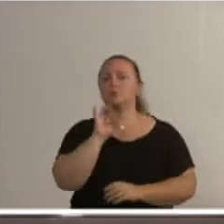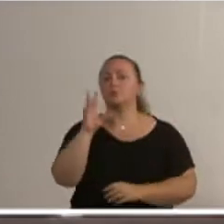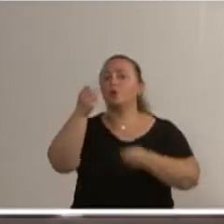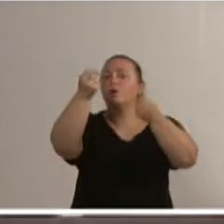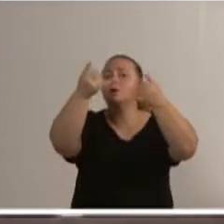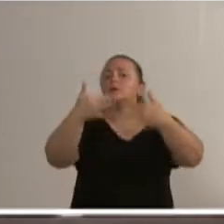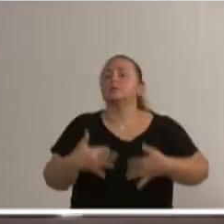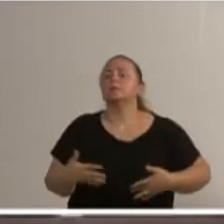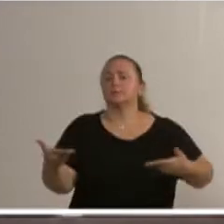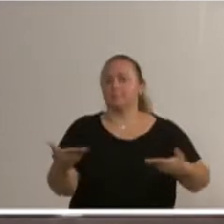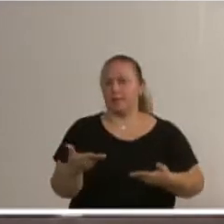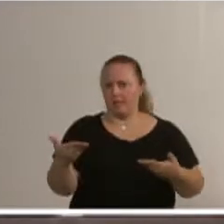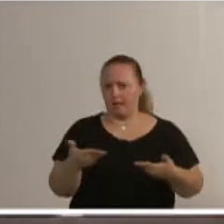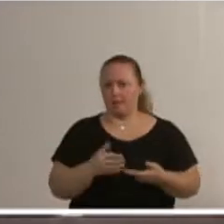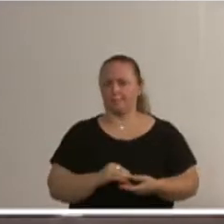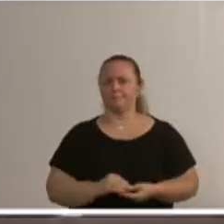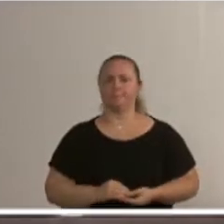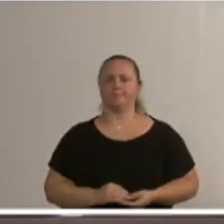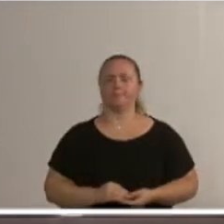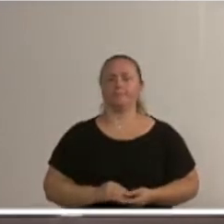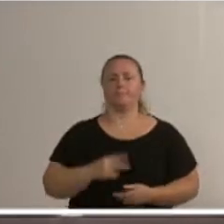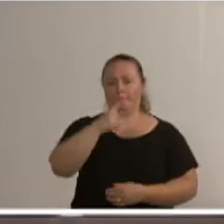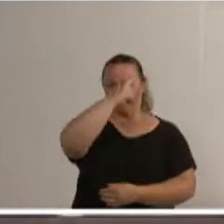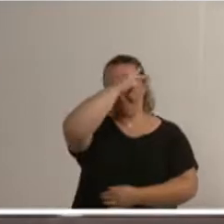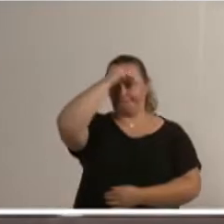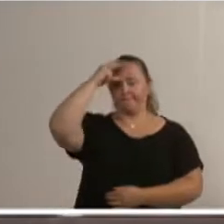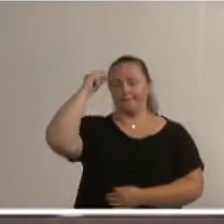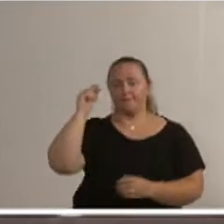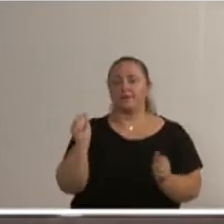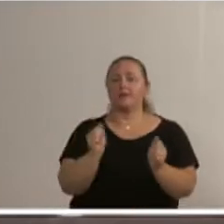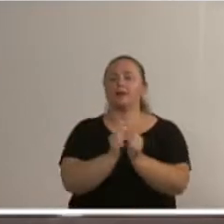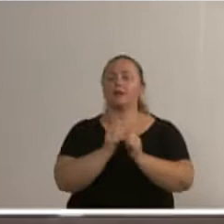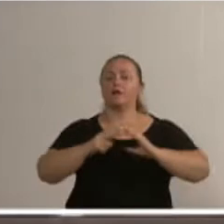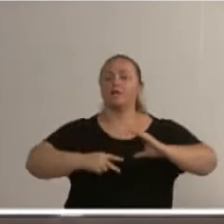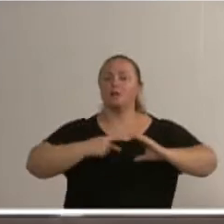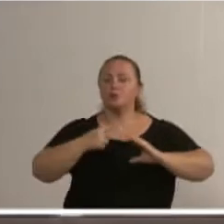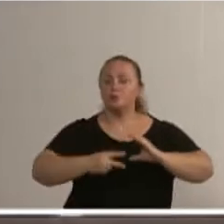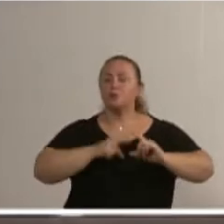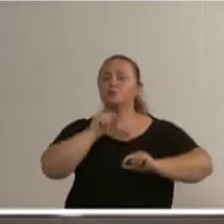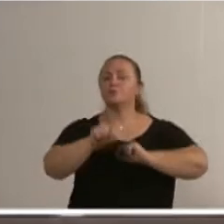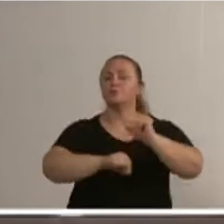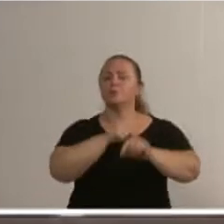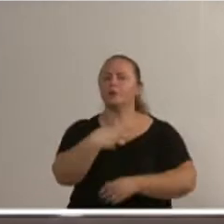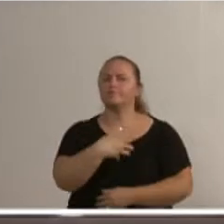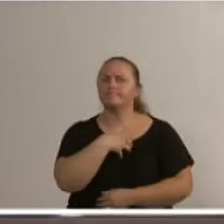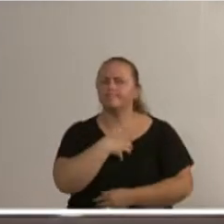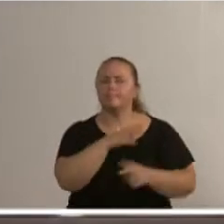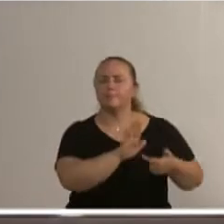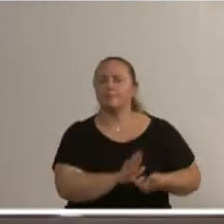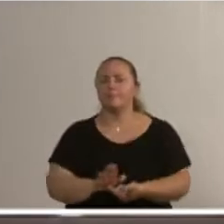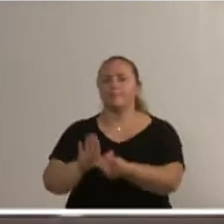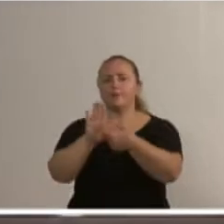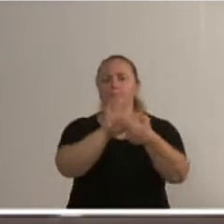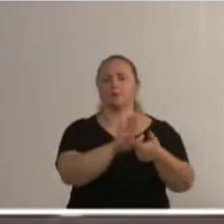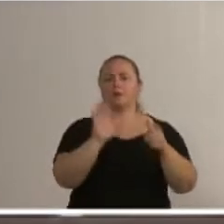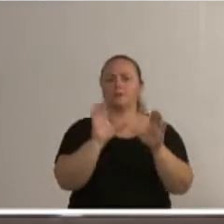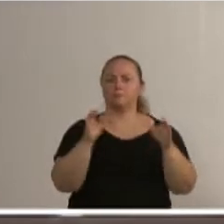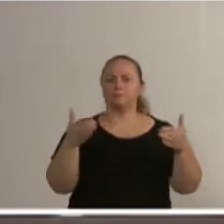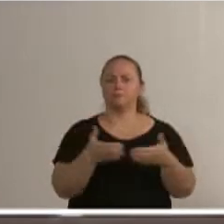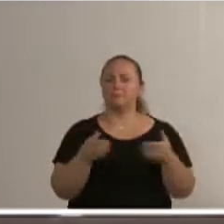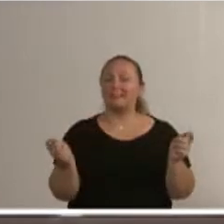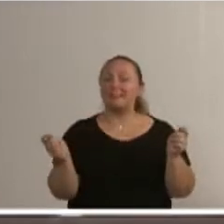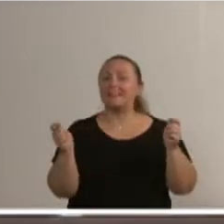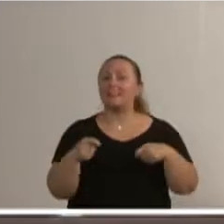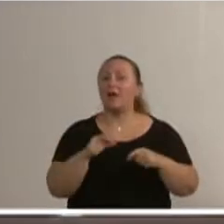esclarecimento. O Poder Executivo, o prefeito, bem como a Câmara de Vereadores, se sentem na obrigação de estar passando para a nossa comunidade o que